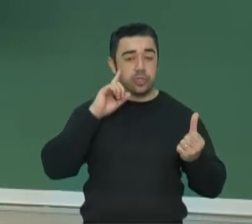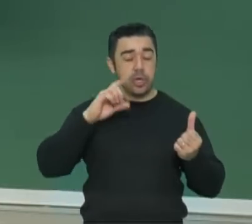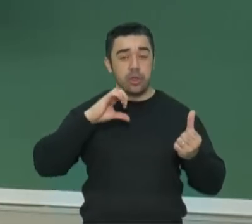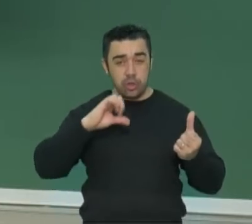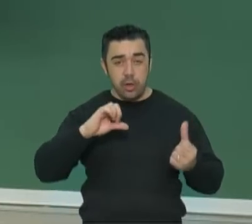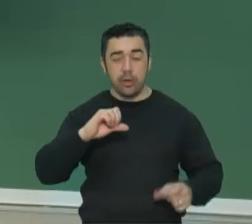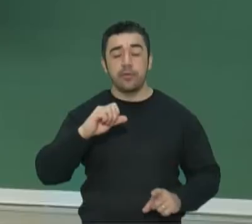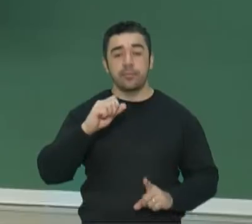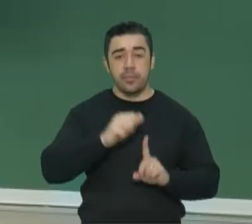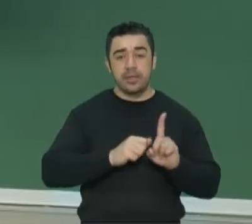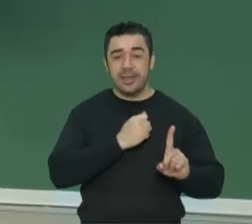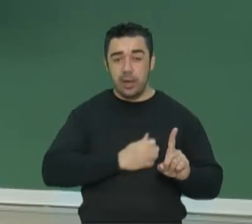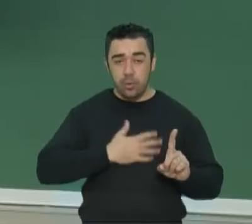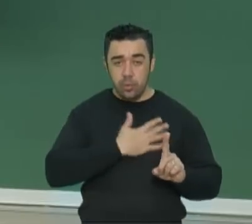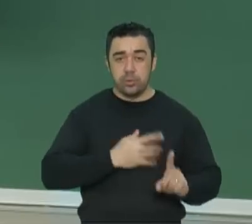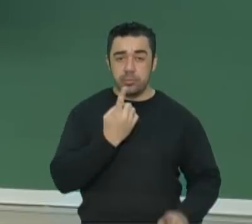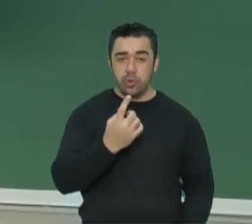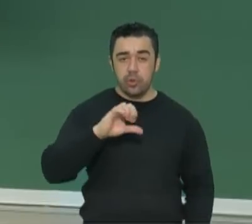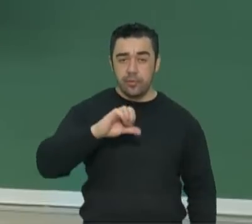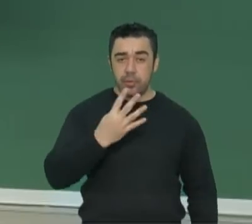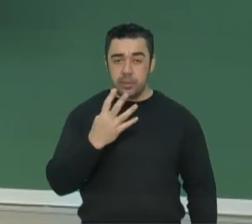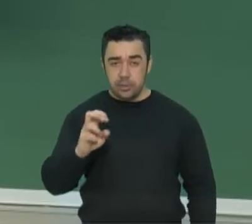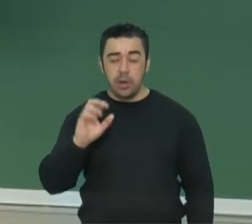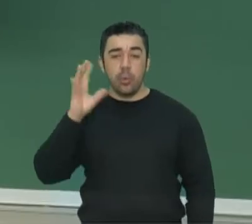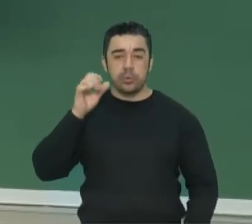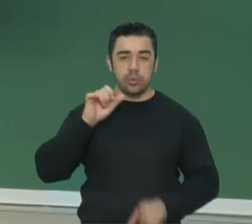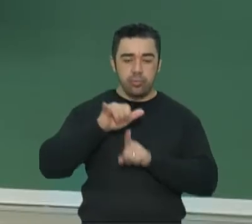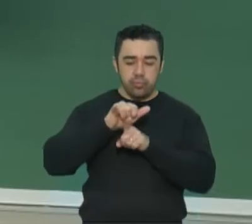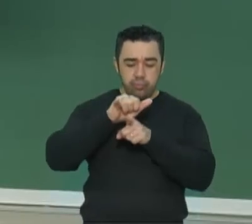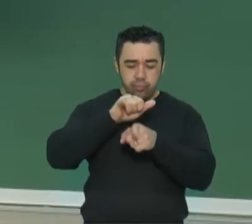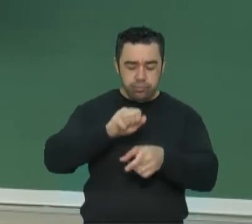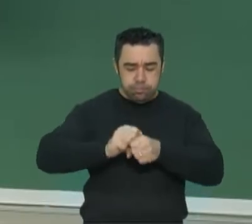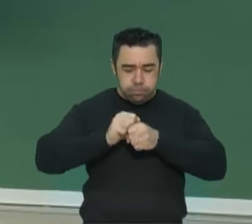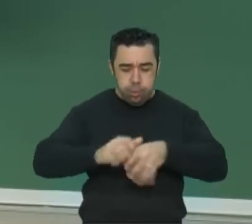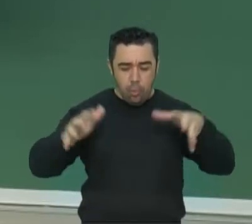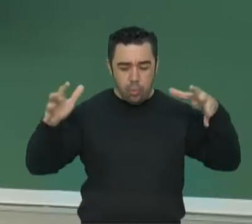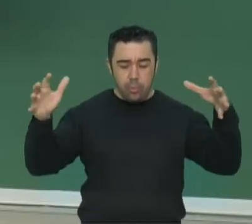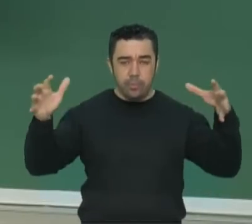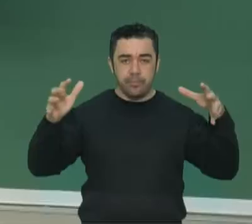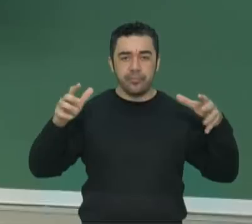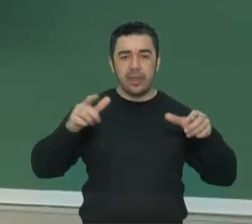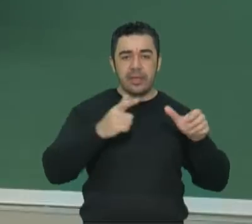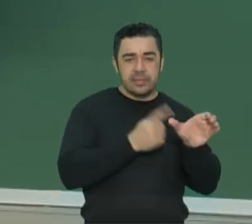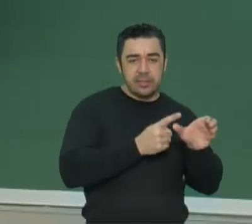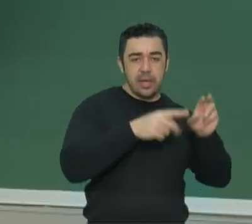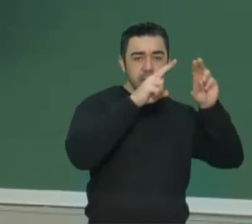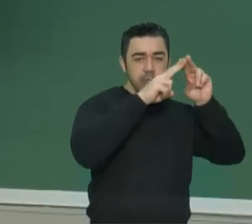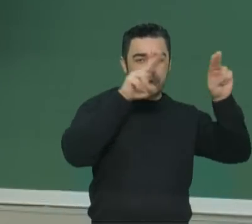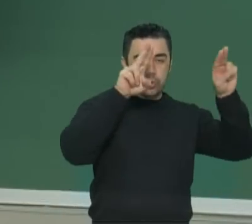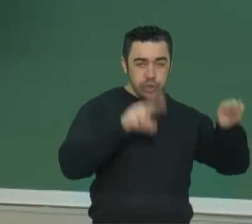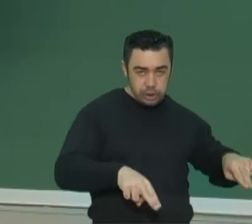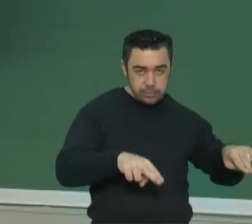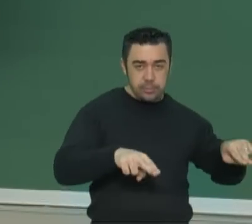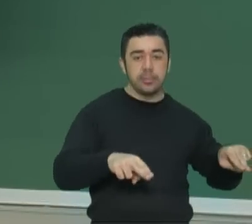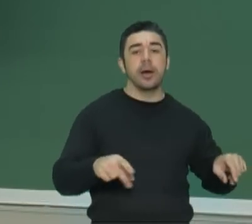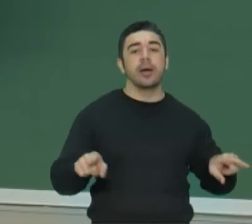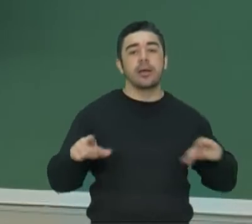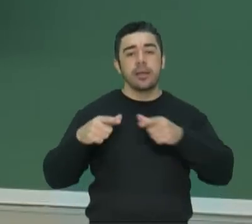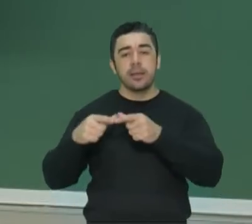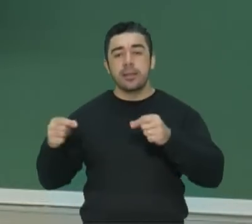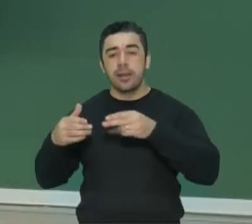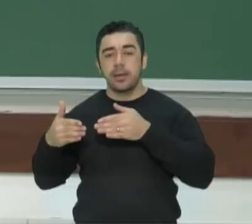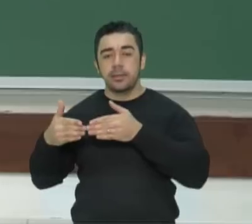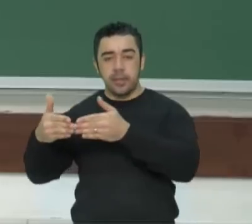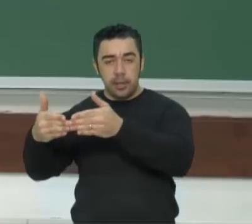bombas atômicas sobre as cidades de Hiroshima e Nagasaki, no Japão.